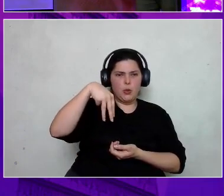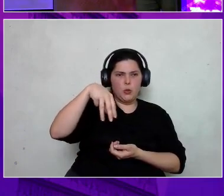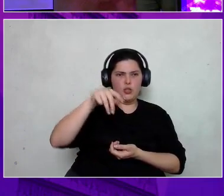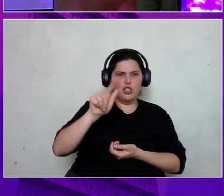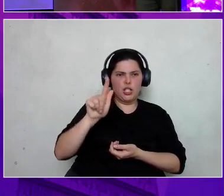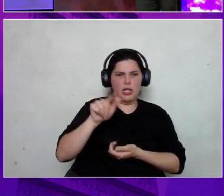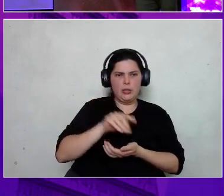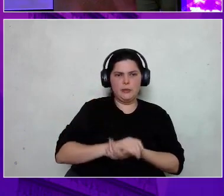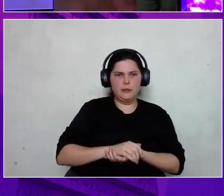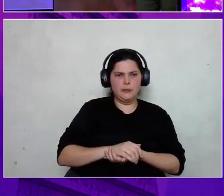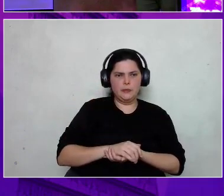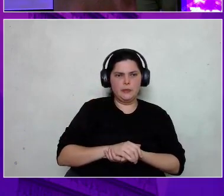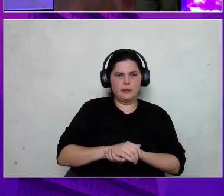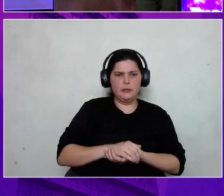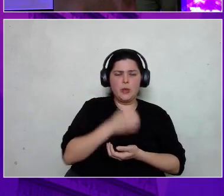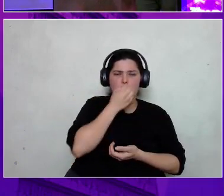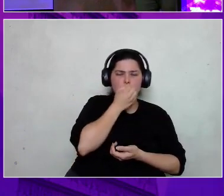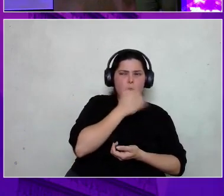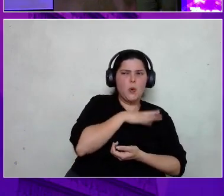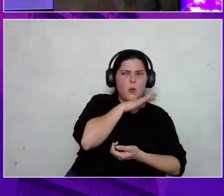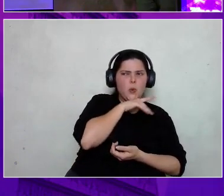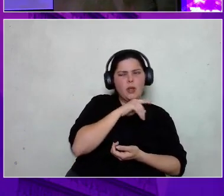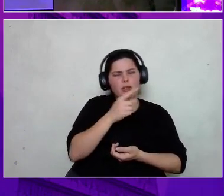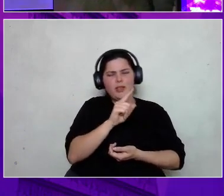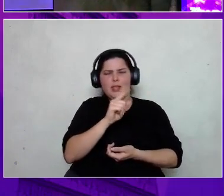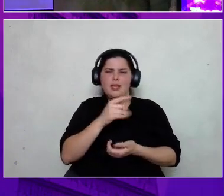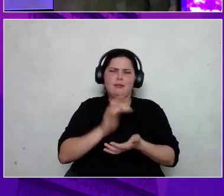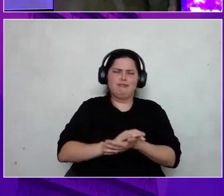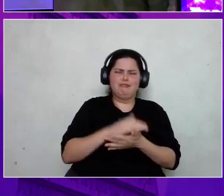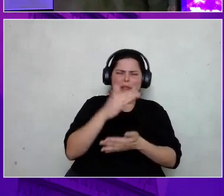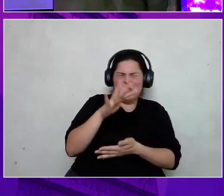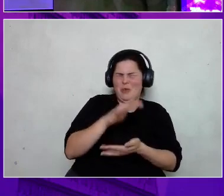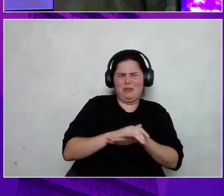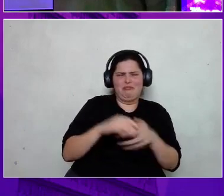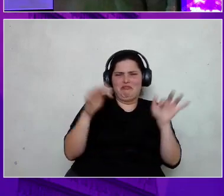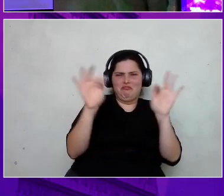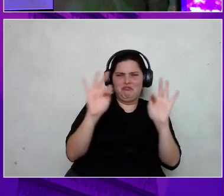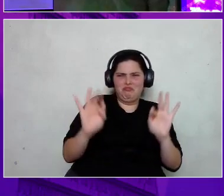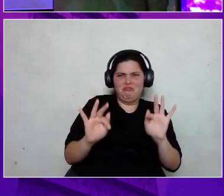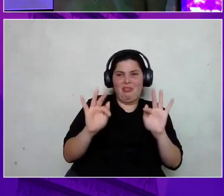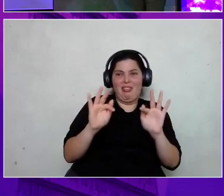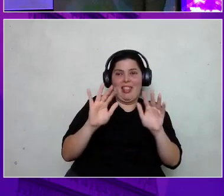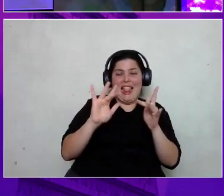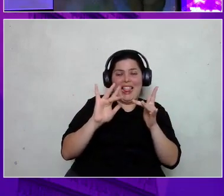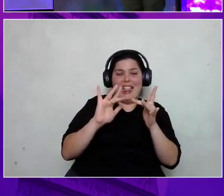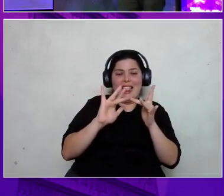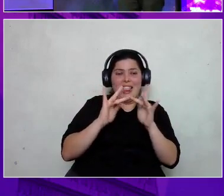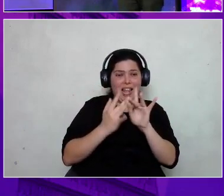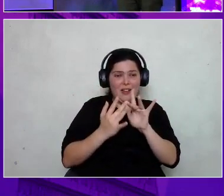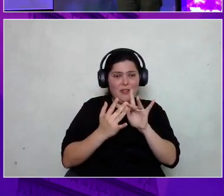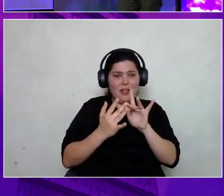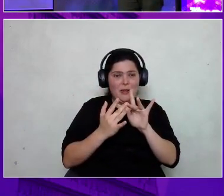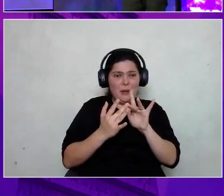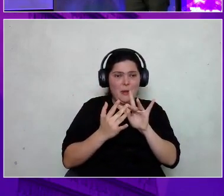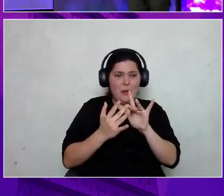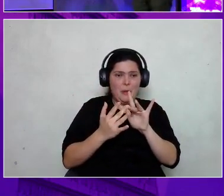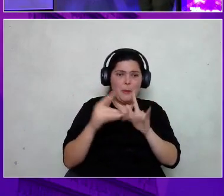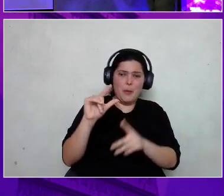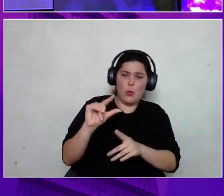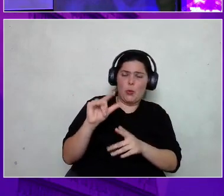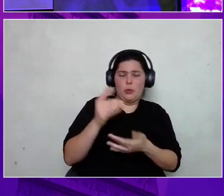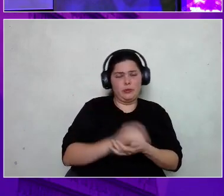é nem bom nem ruim, tá ali no meio. Pá! Aquela alegria. Trava e também não trava tanto. Mas